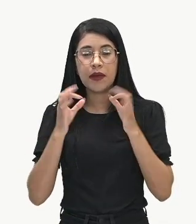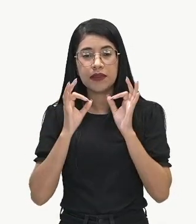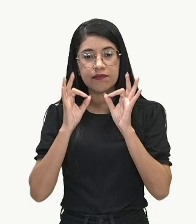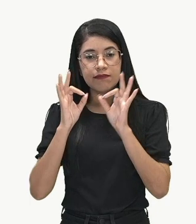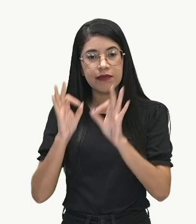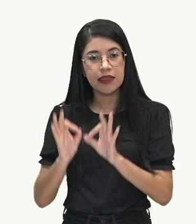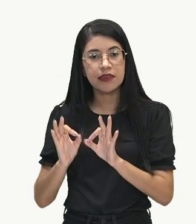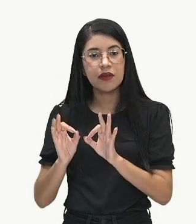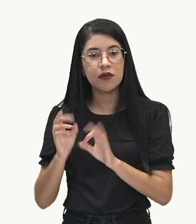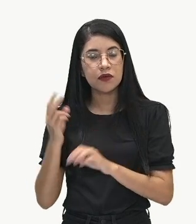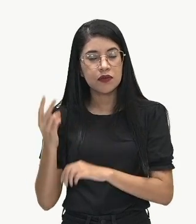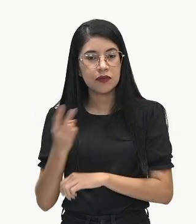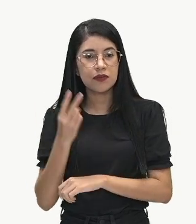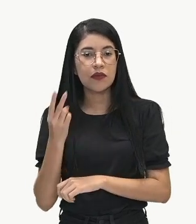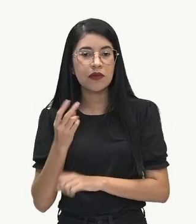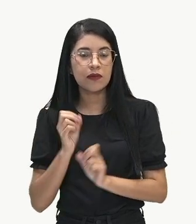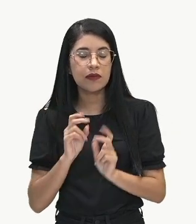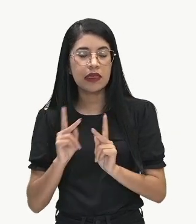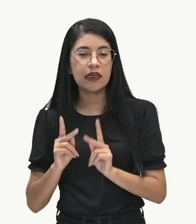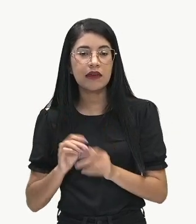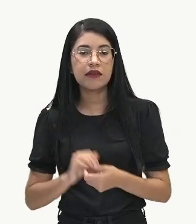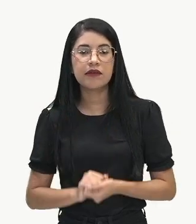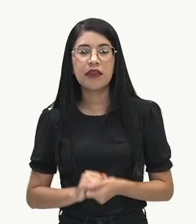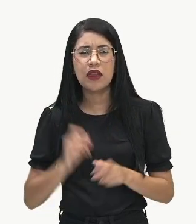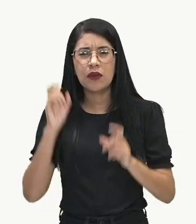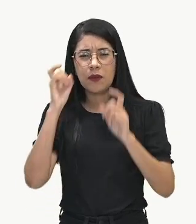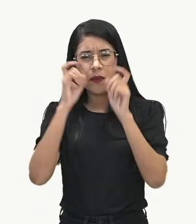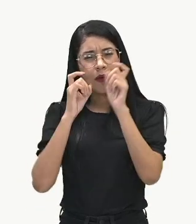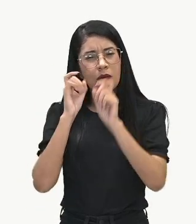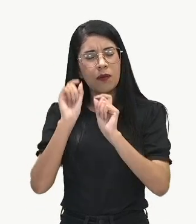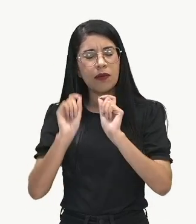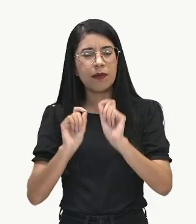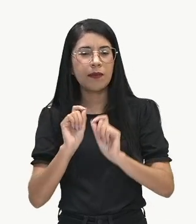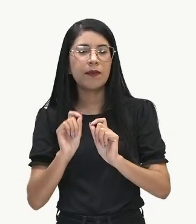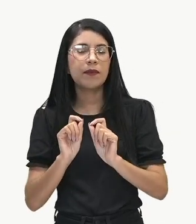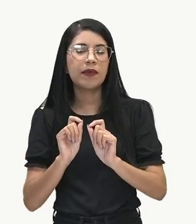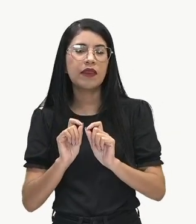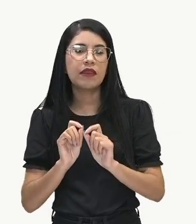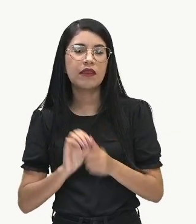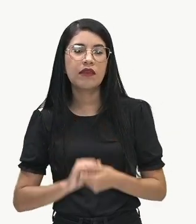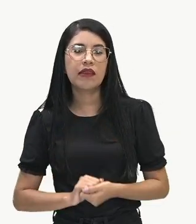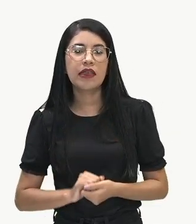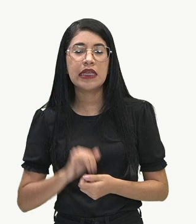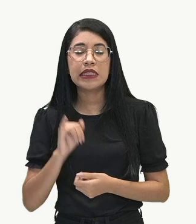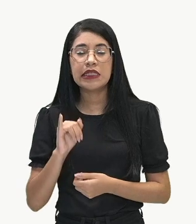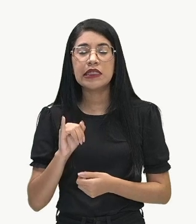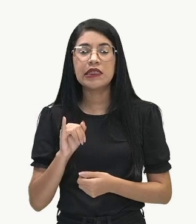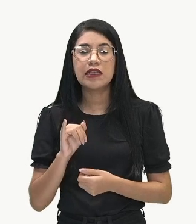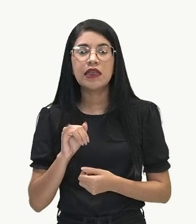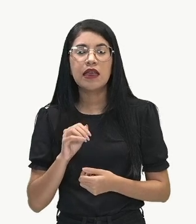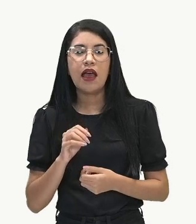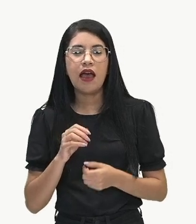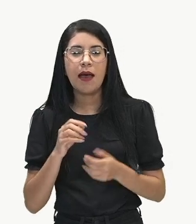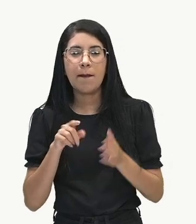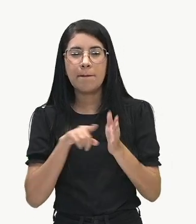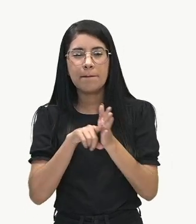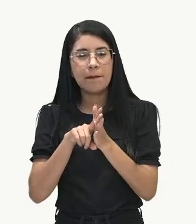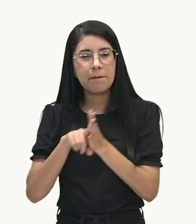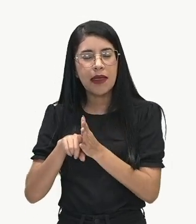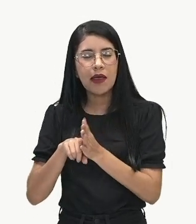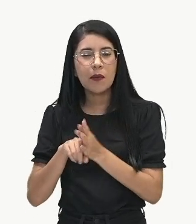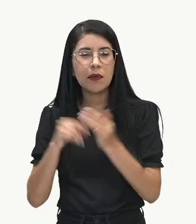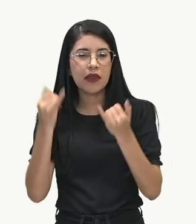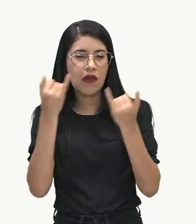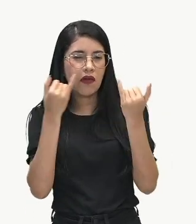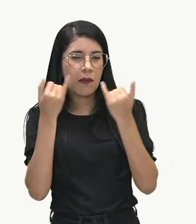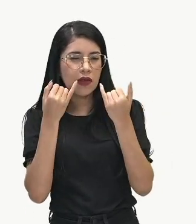esses valores, tá? Não fique preocupado em relação a se a questão vai te dar as